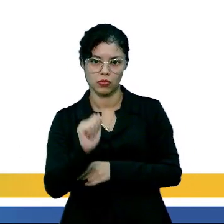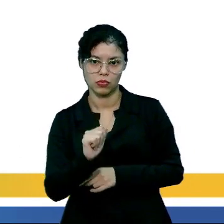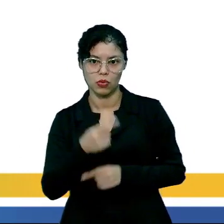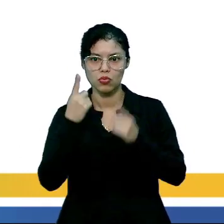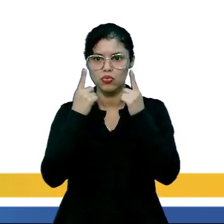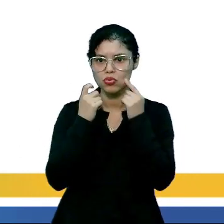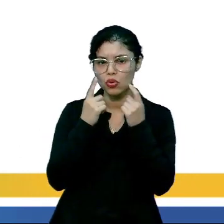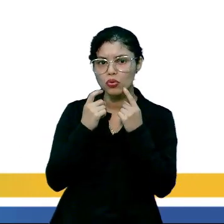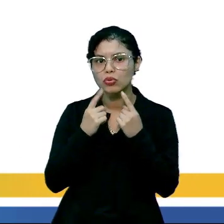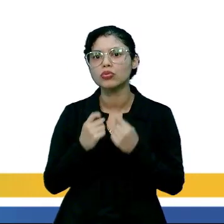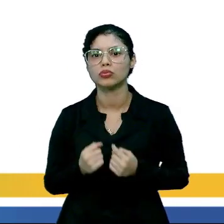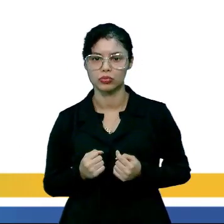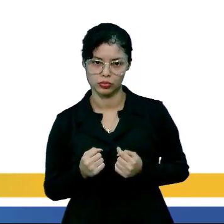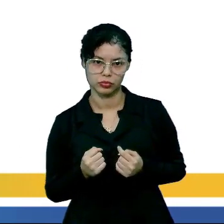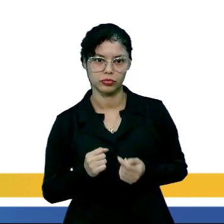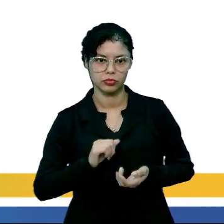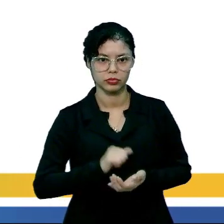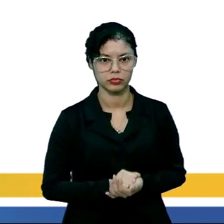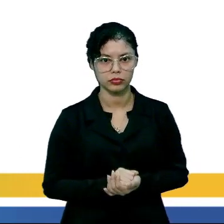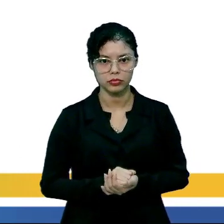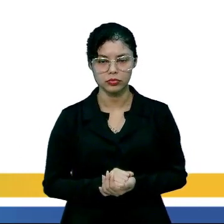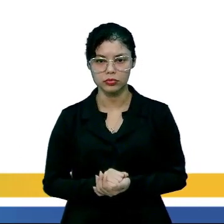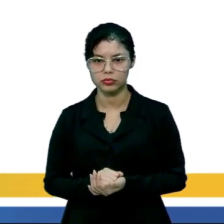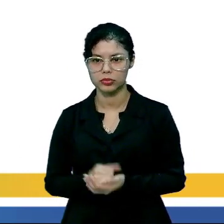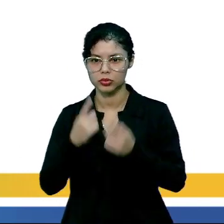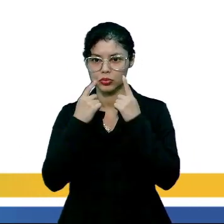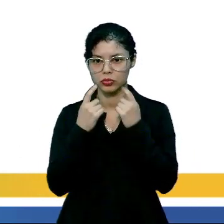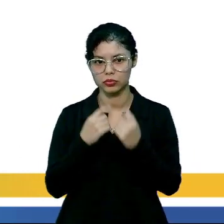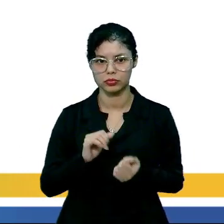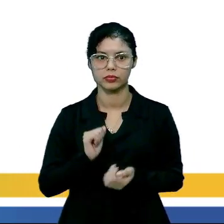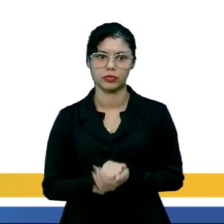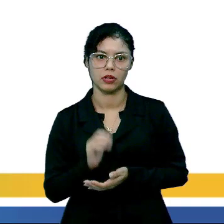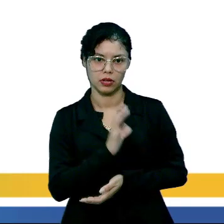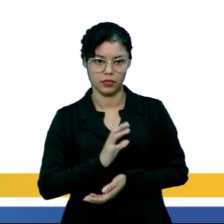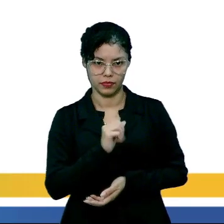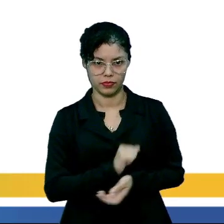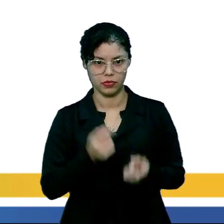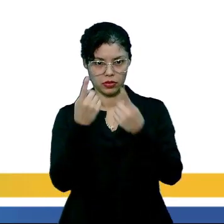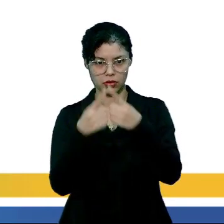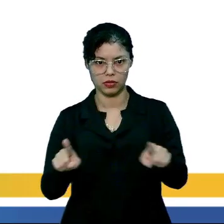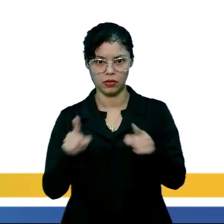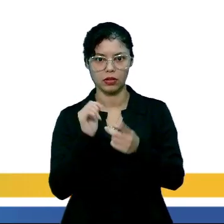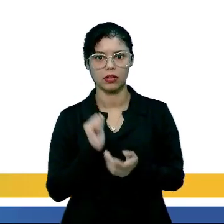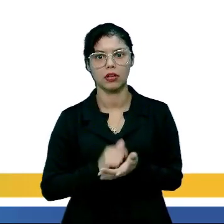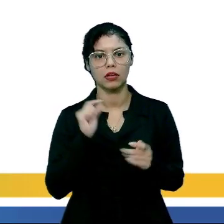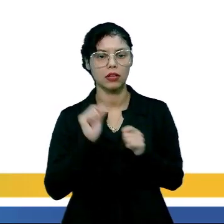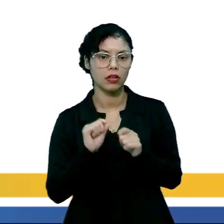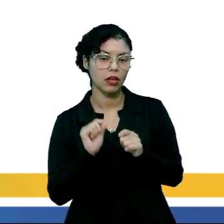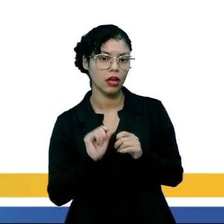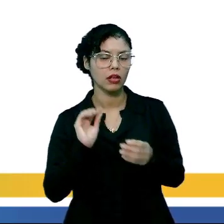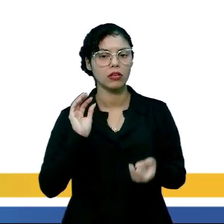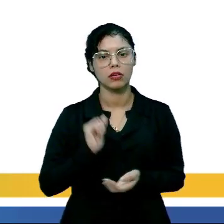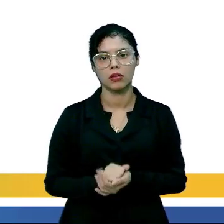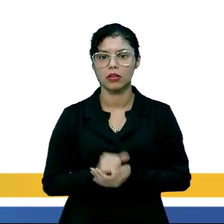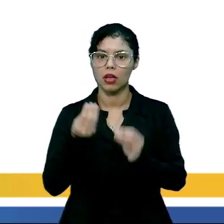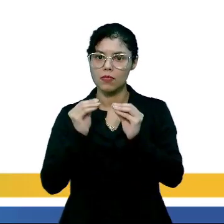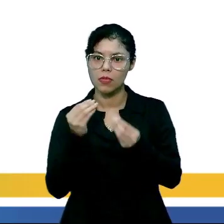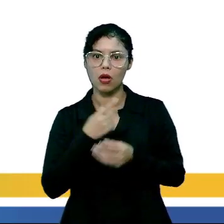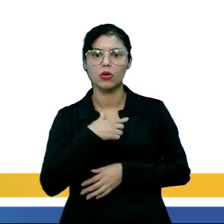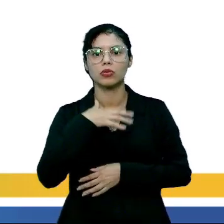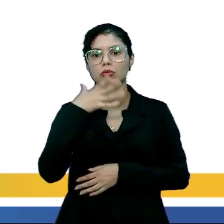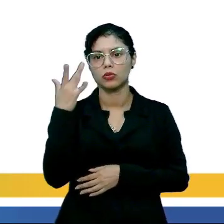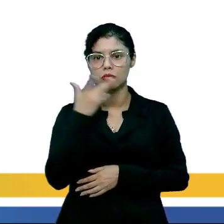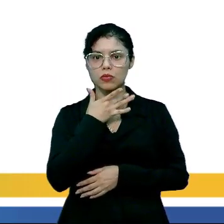incendiada. Eram ais convulsos, chorados em frenesi de amor, música feita de beijos